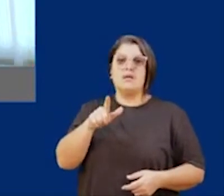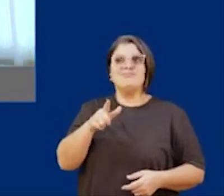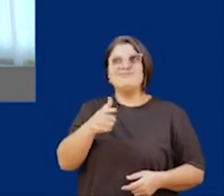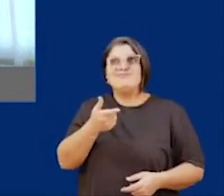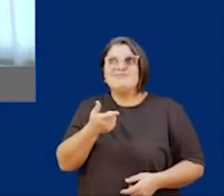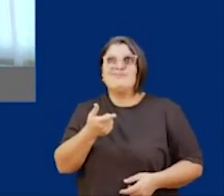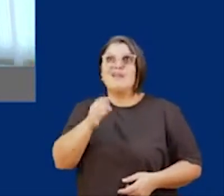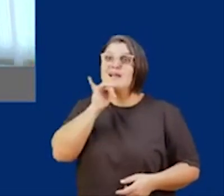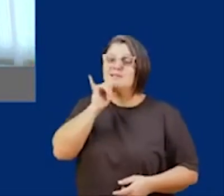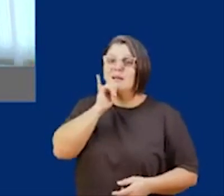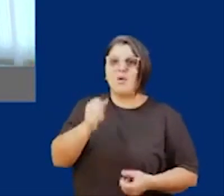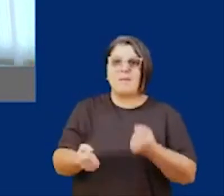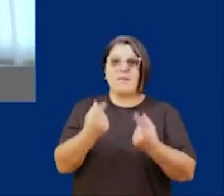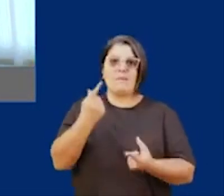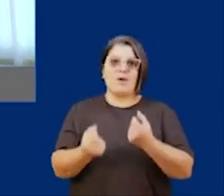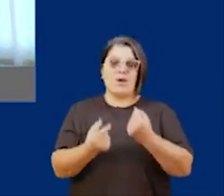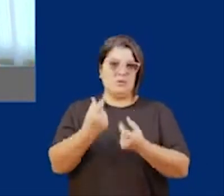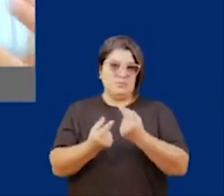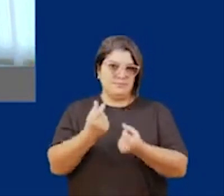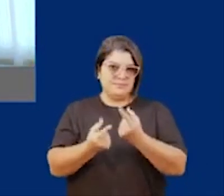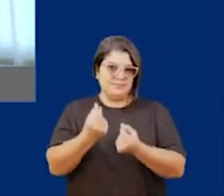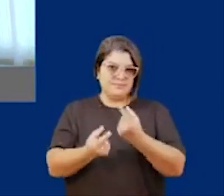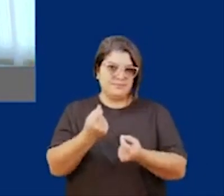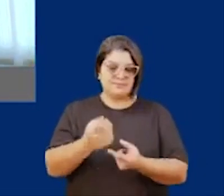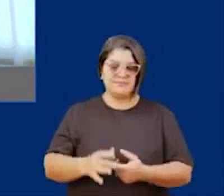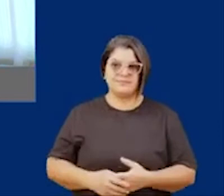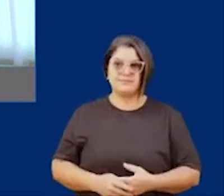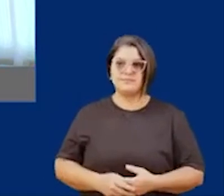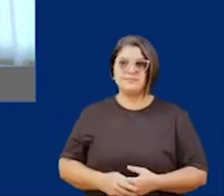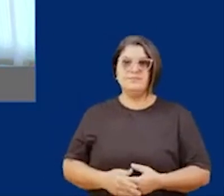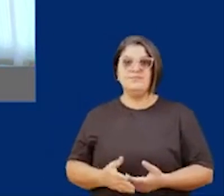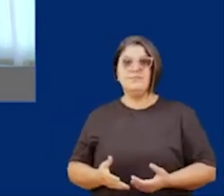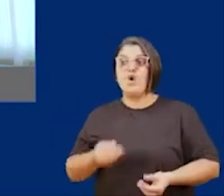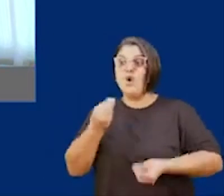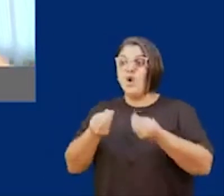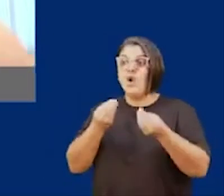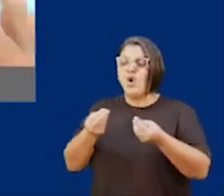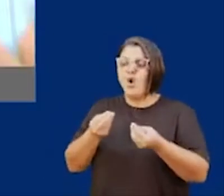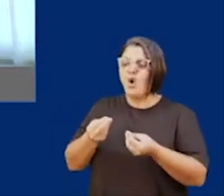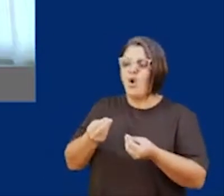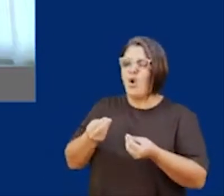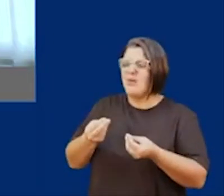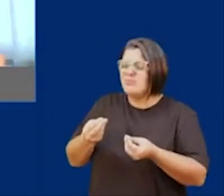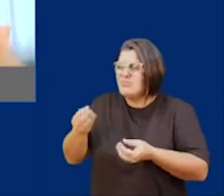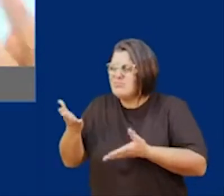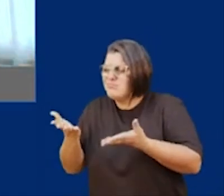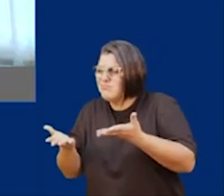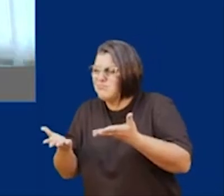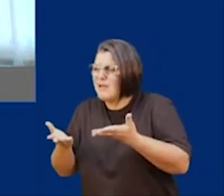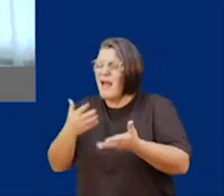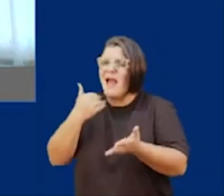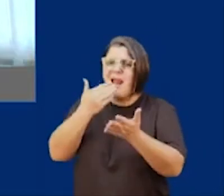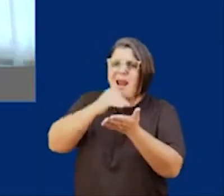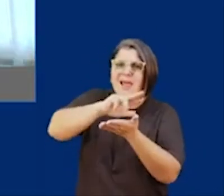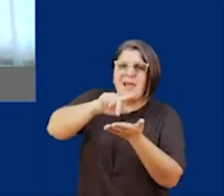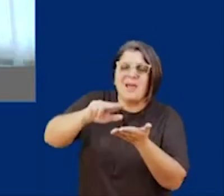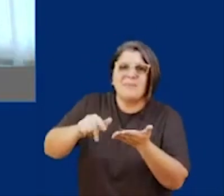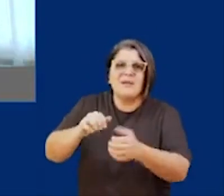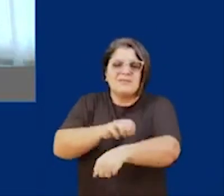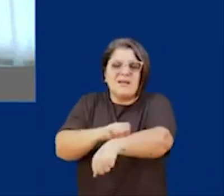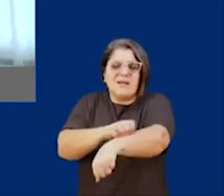Então, se a pergunta tinha a ver com como lidar com alimentos alergênicos, a orientação é ofereça e veja como a criança